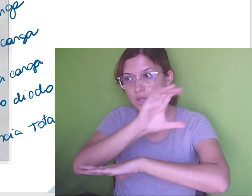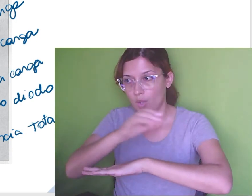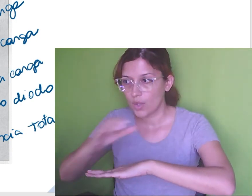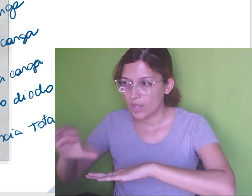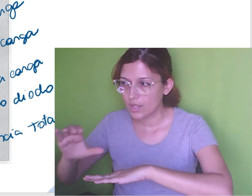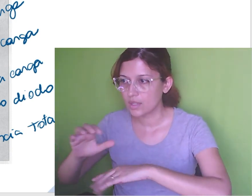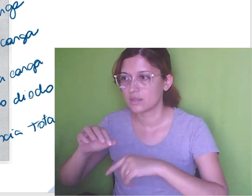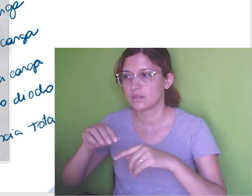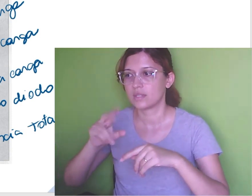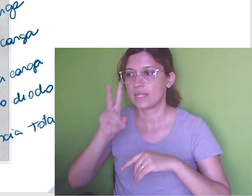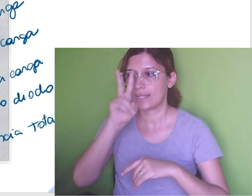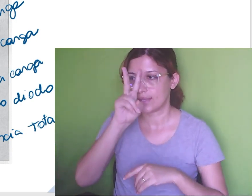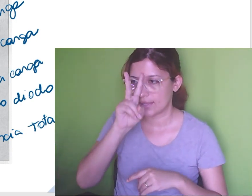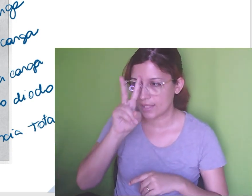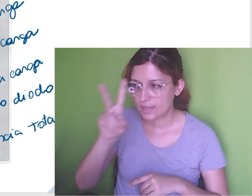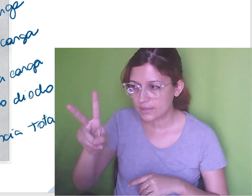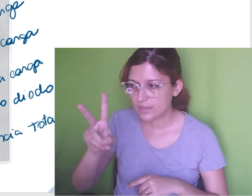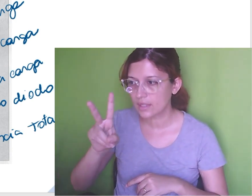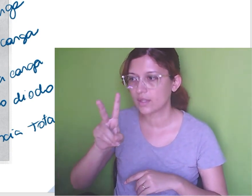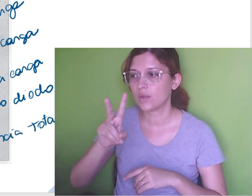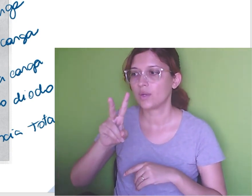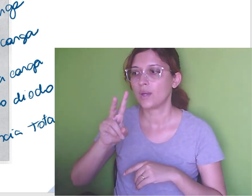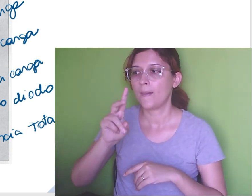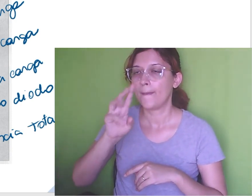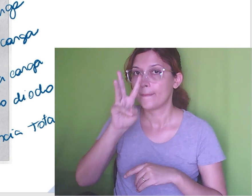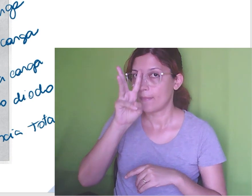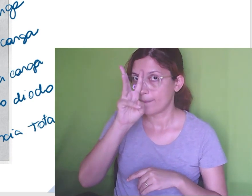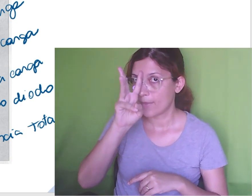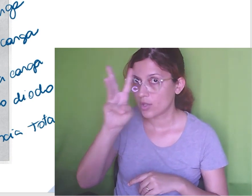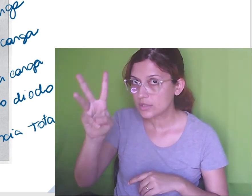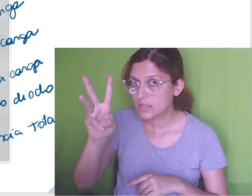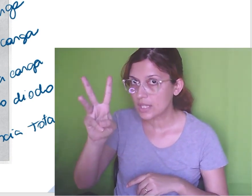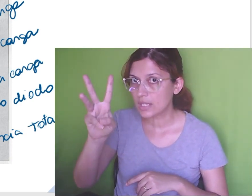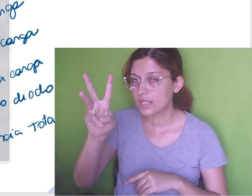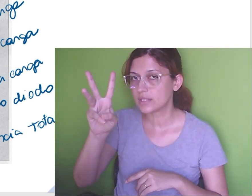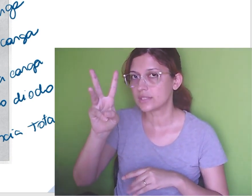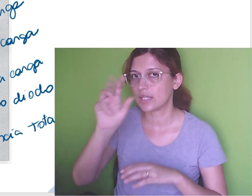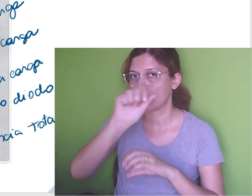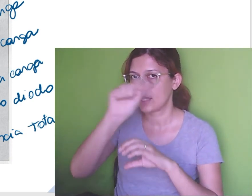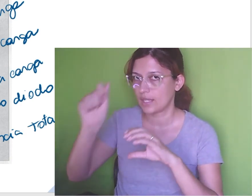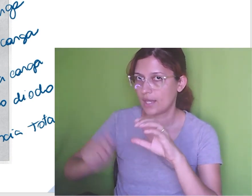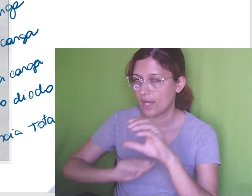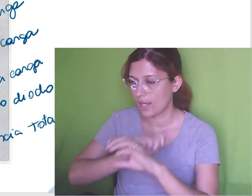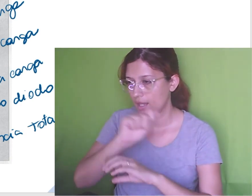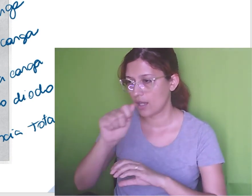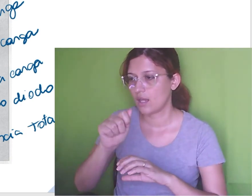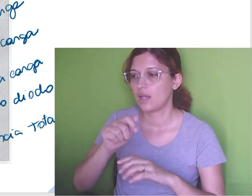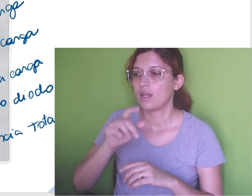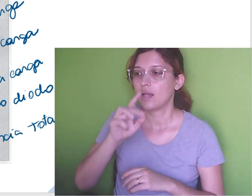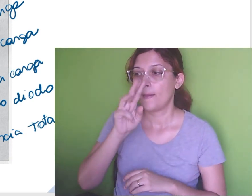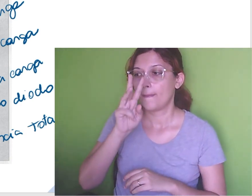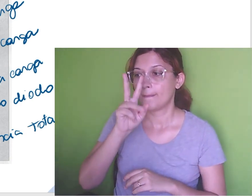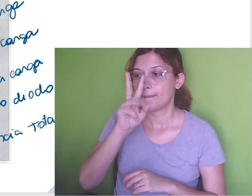Então, nós encontramos a corrente, a tensão, as potências, potência na